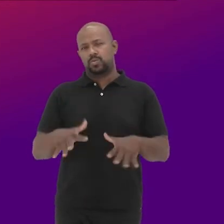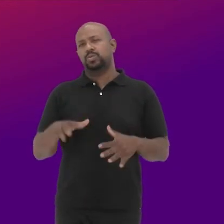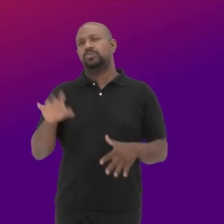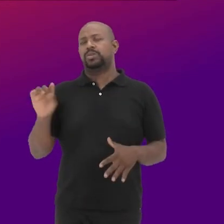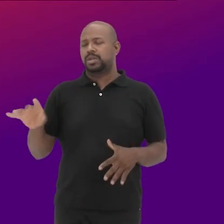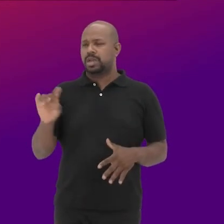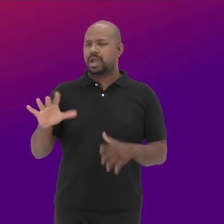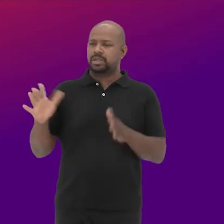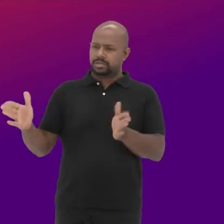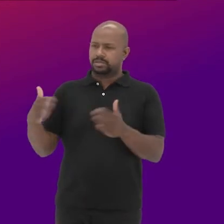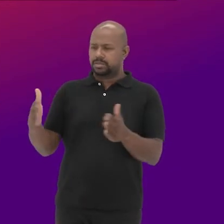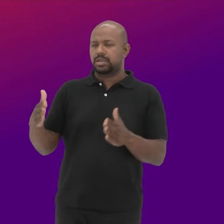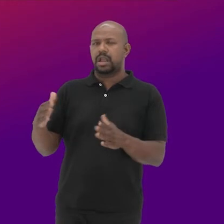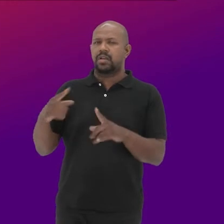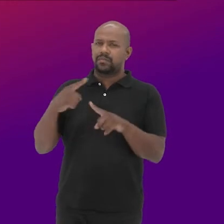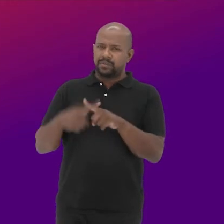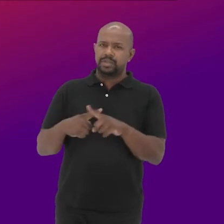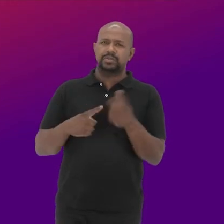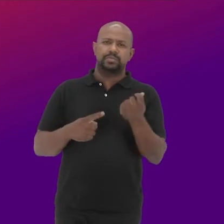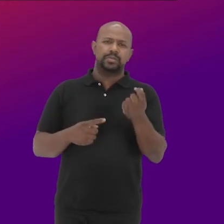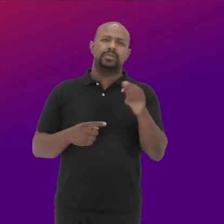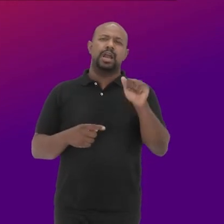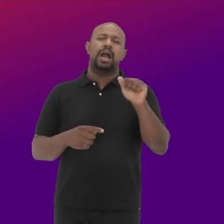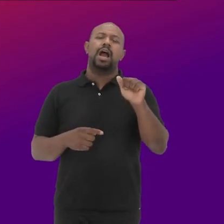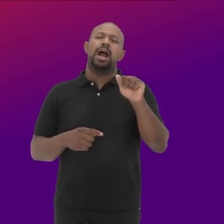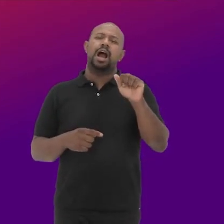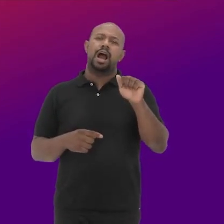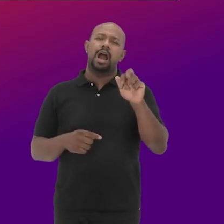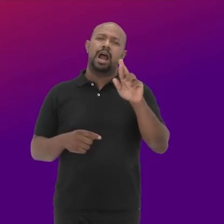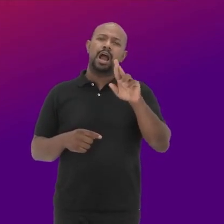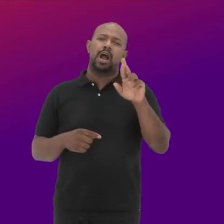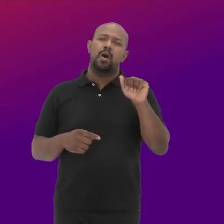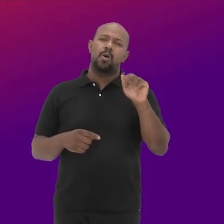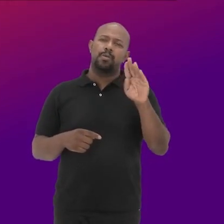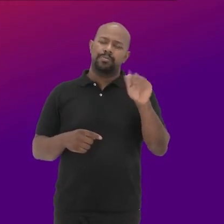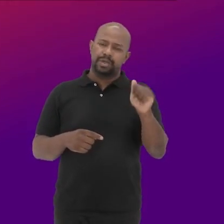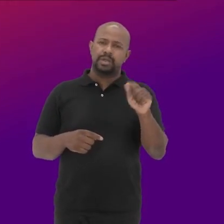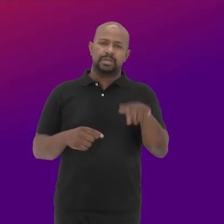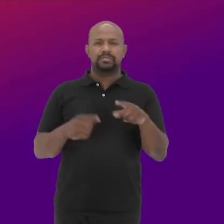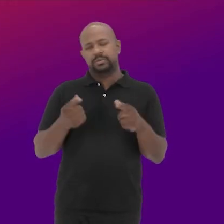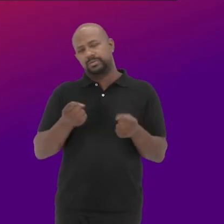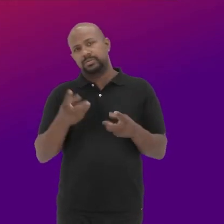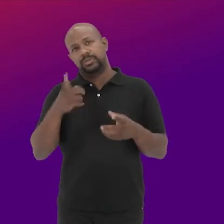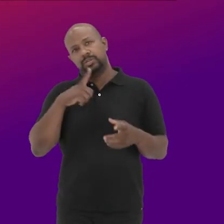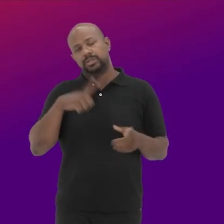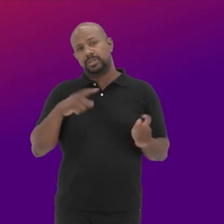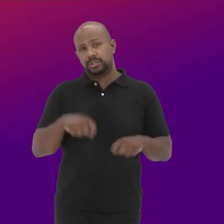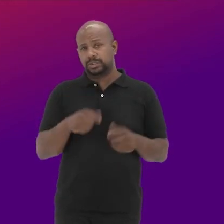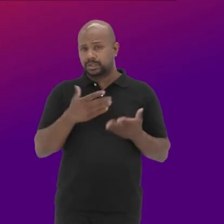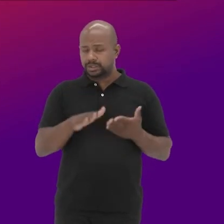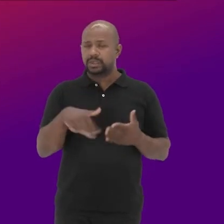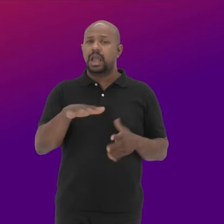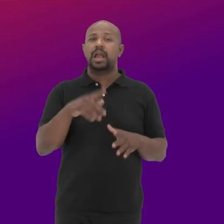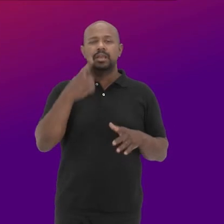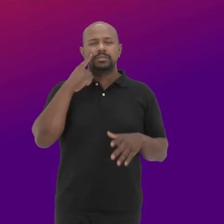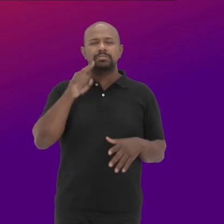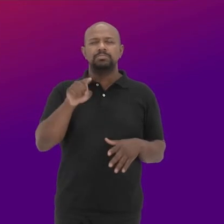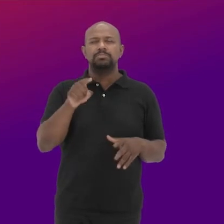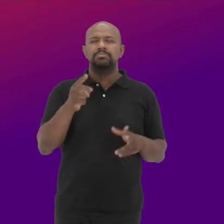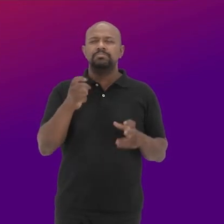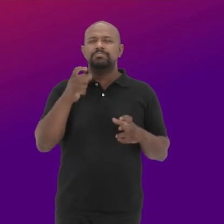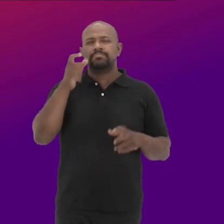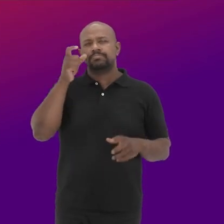por hectare vezes o preço da arroba, vezes hectares, obviamente. E aqui um